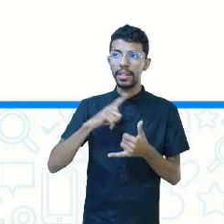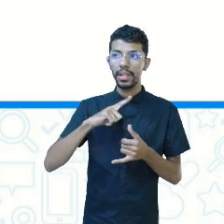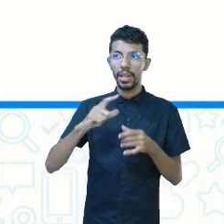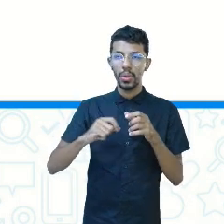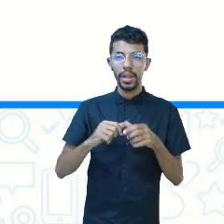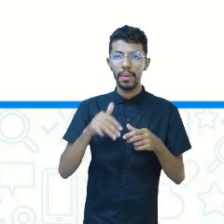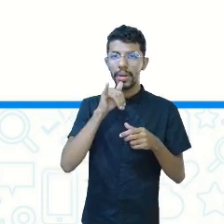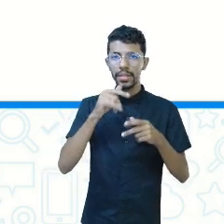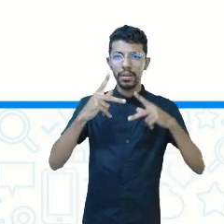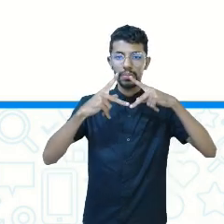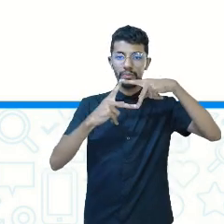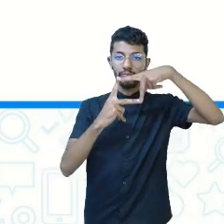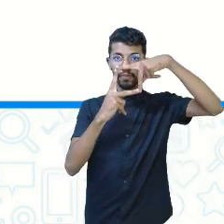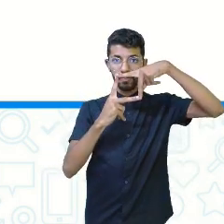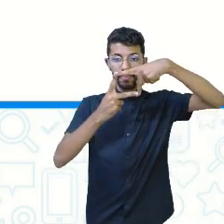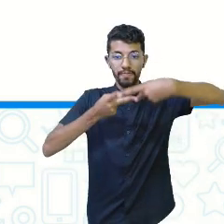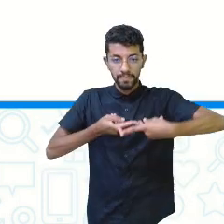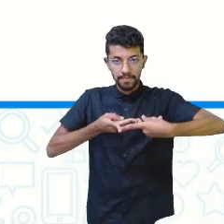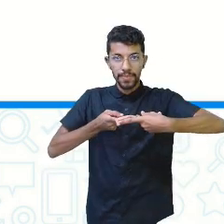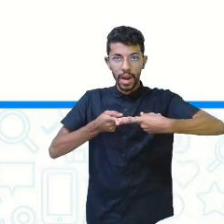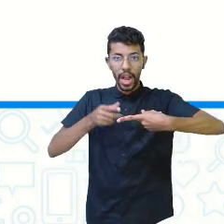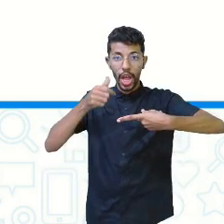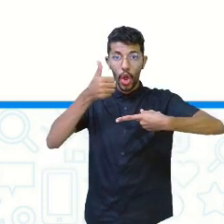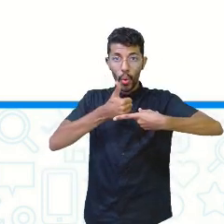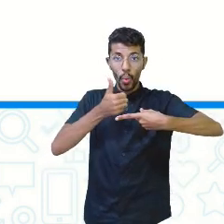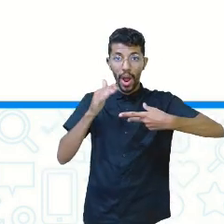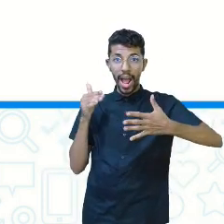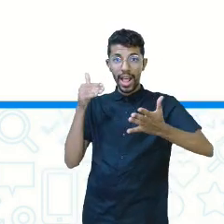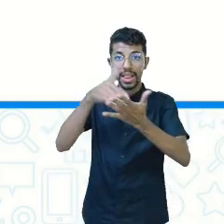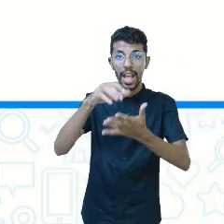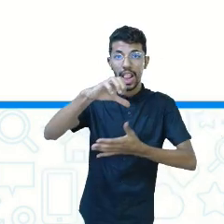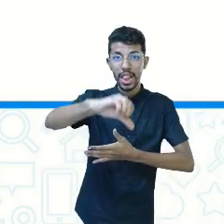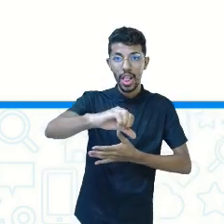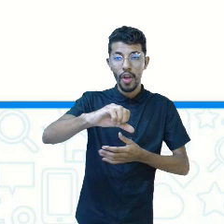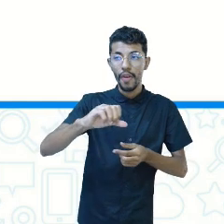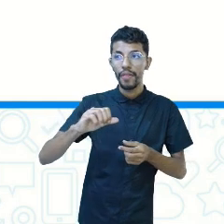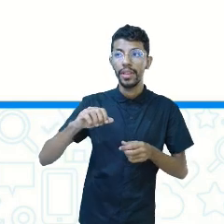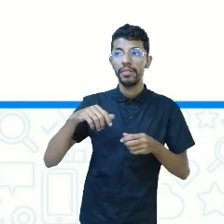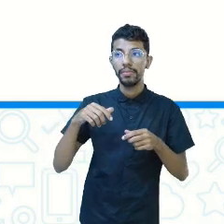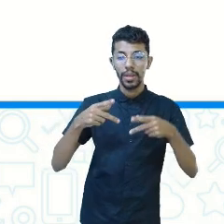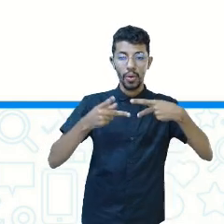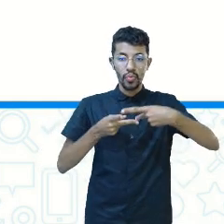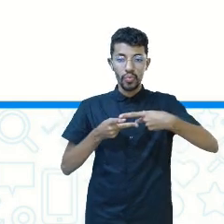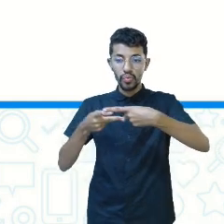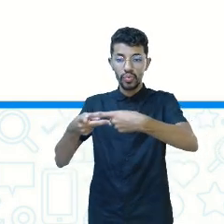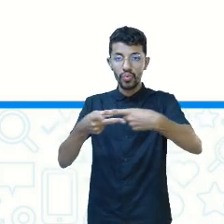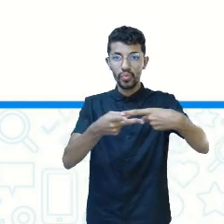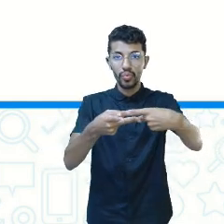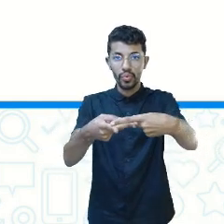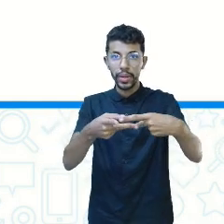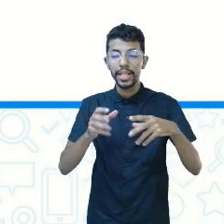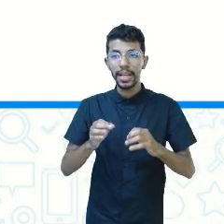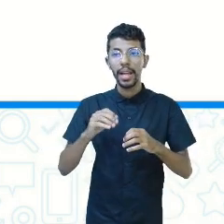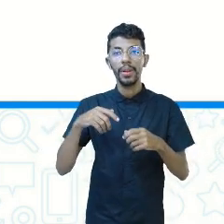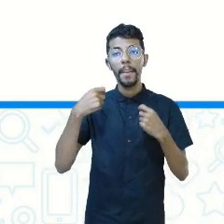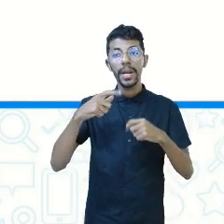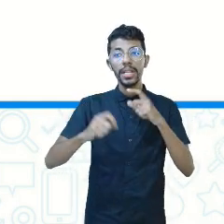9, com semicírculos nas extremidades, que são jogados com uma pedrinha que deve obedecer às paredes de cada